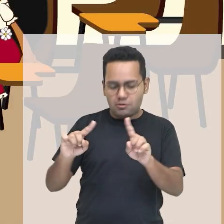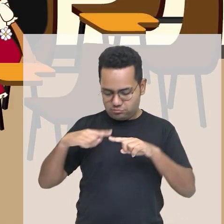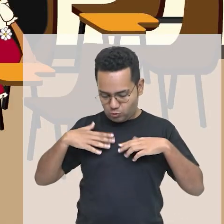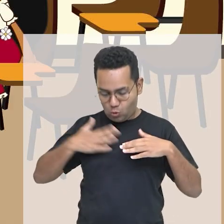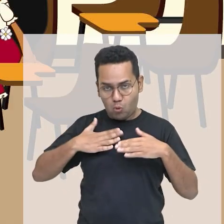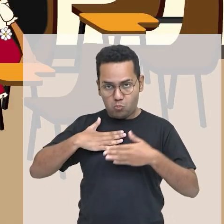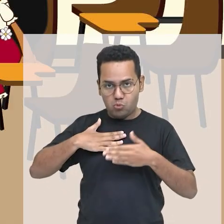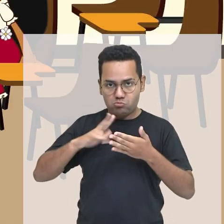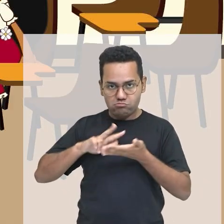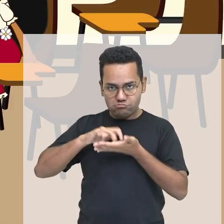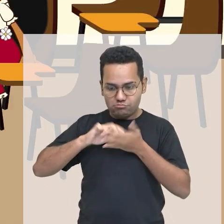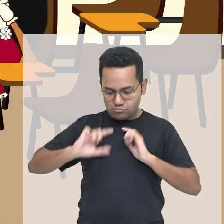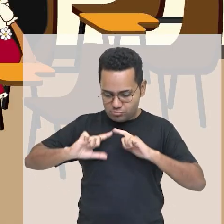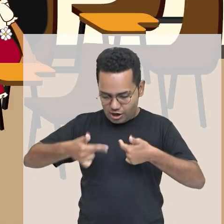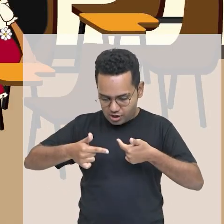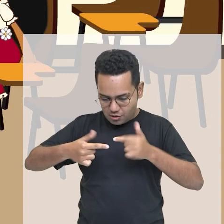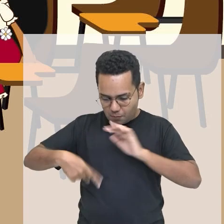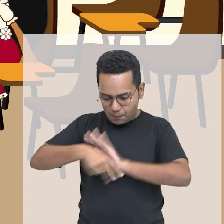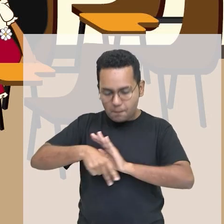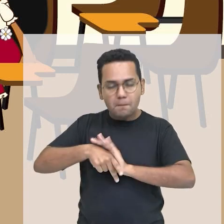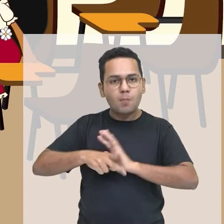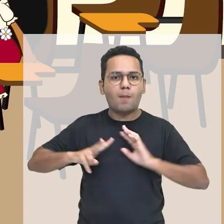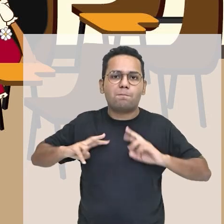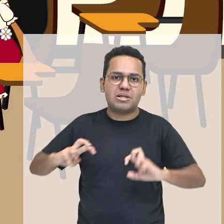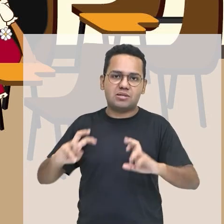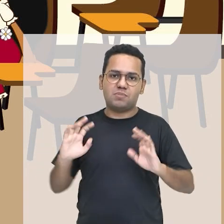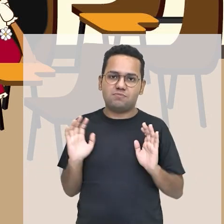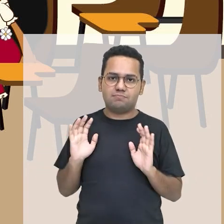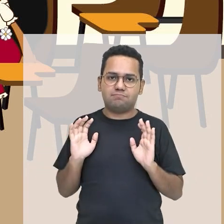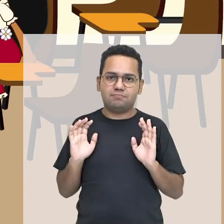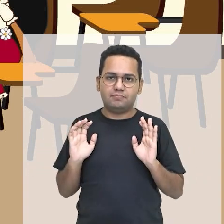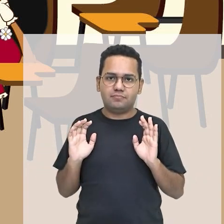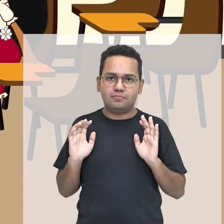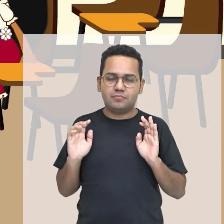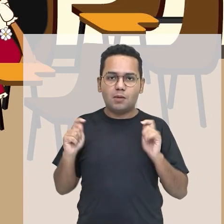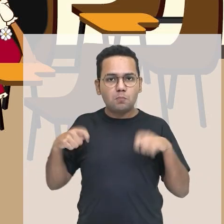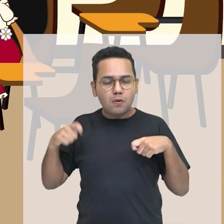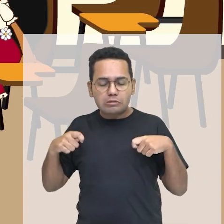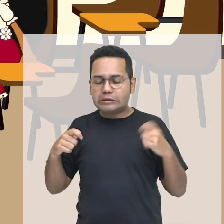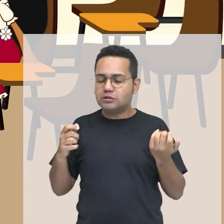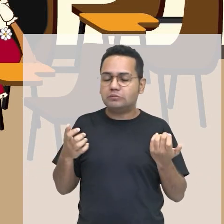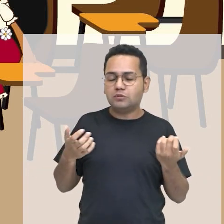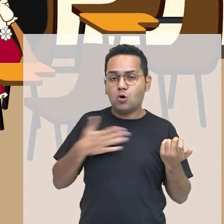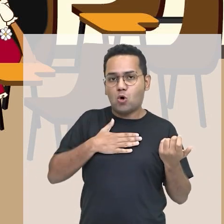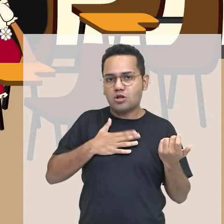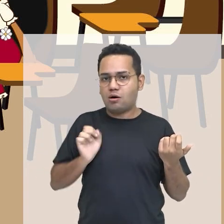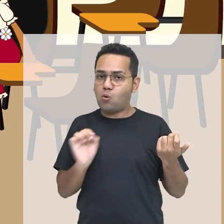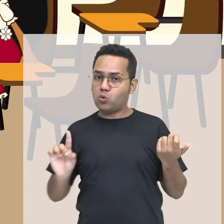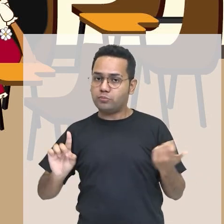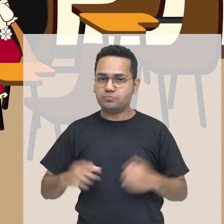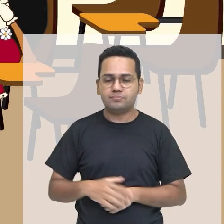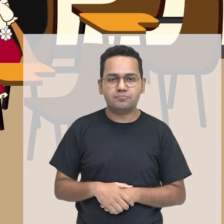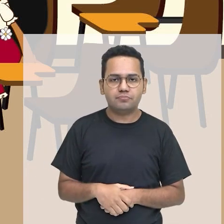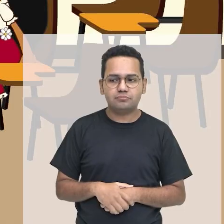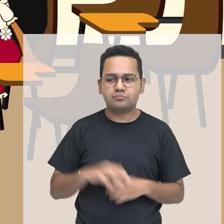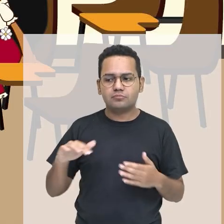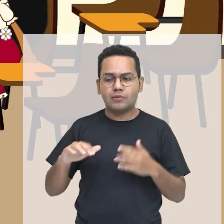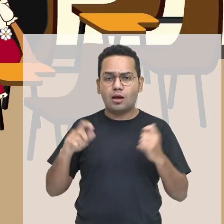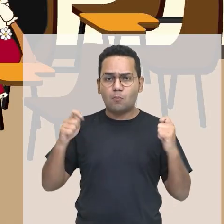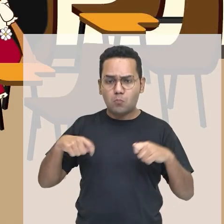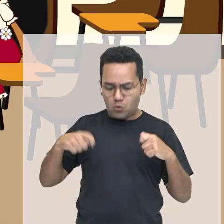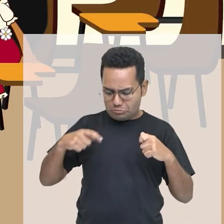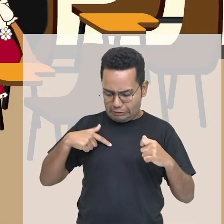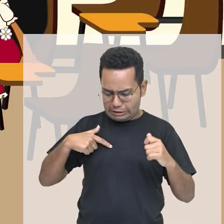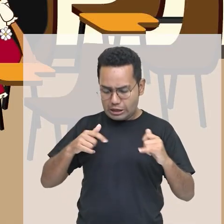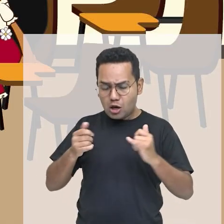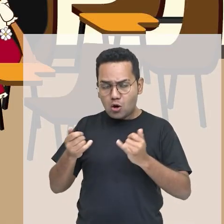faz levar a crer que esse indivíduo aqui não gostou daquela informação. É uma clara situação onde eu passo uma mensagem sem